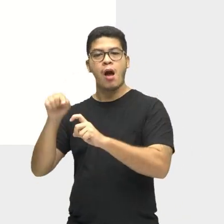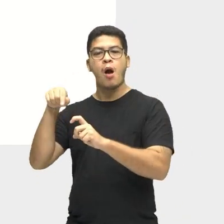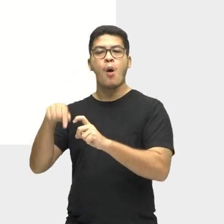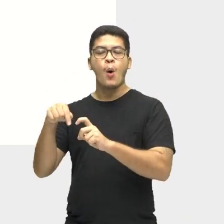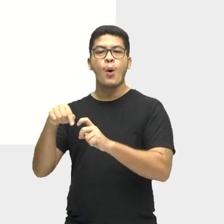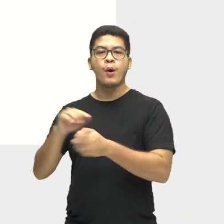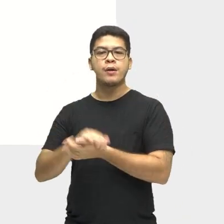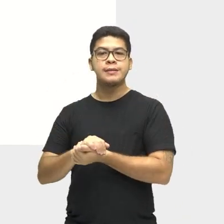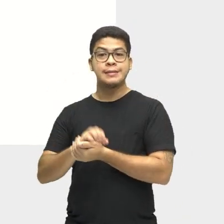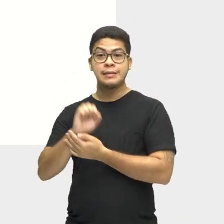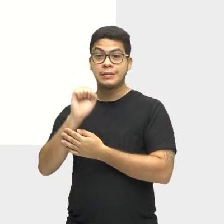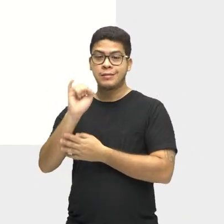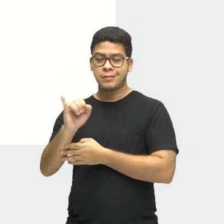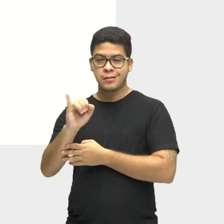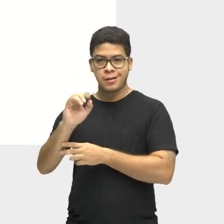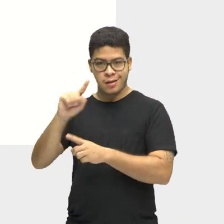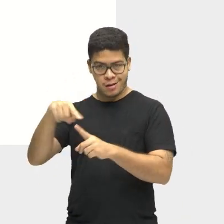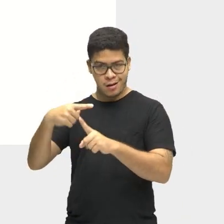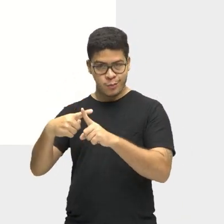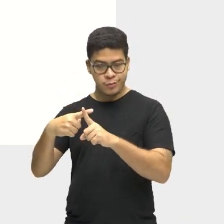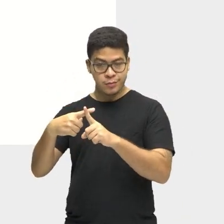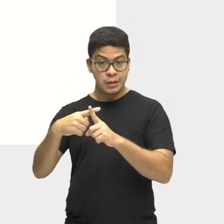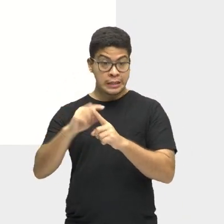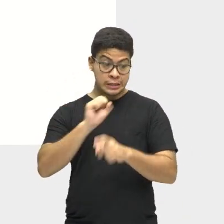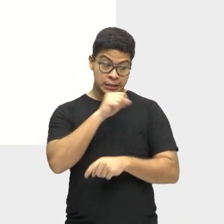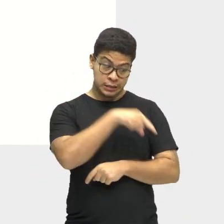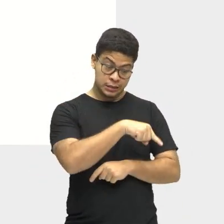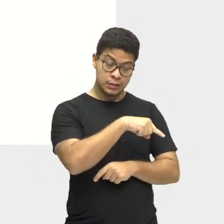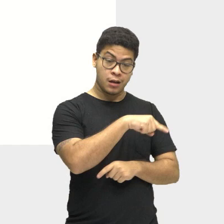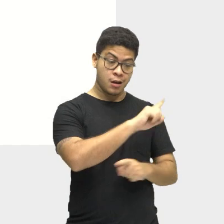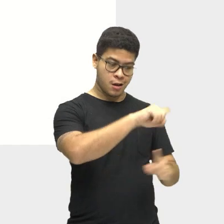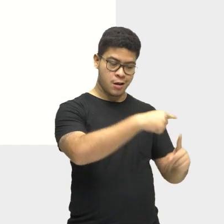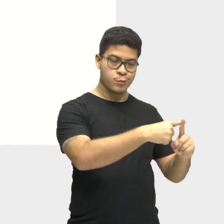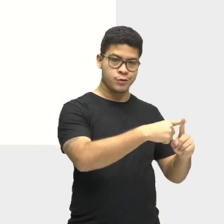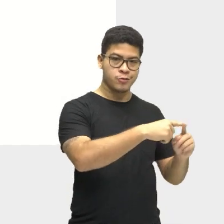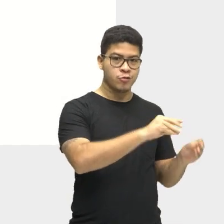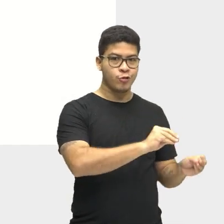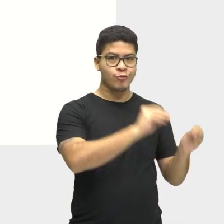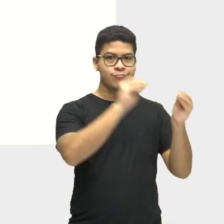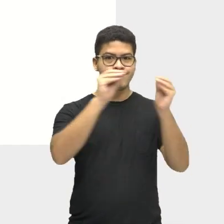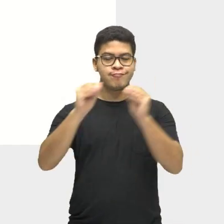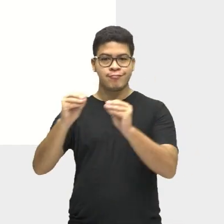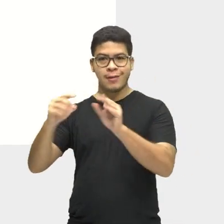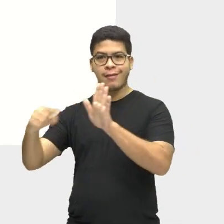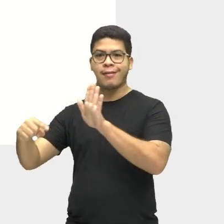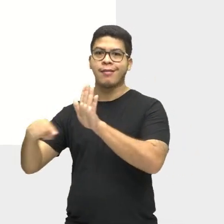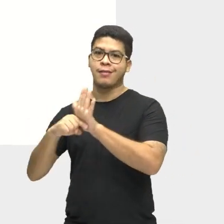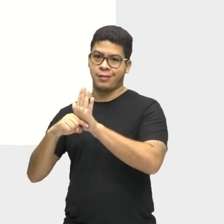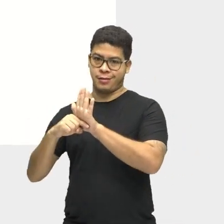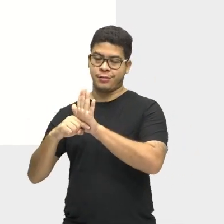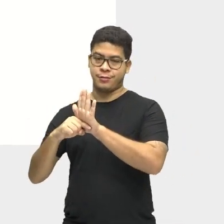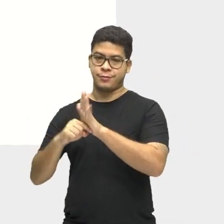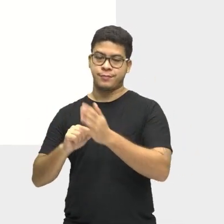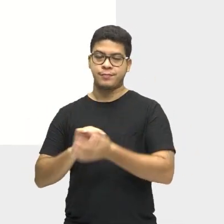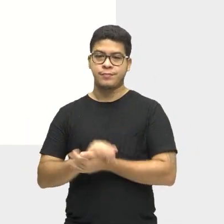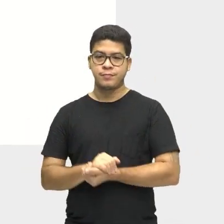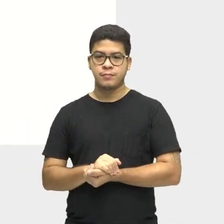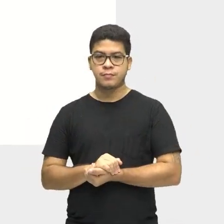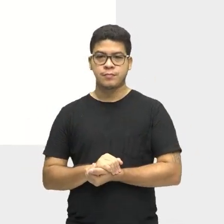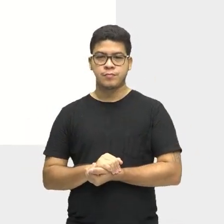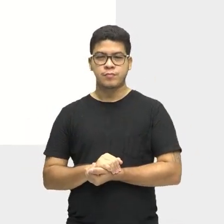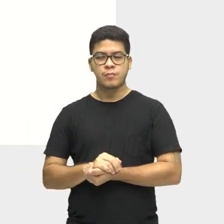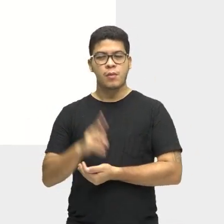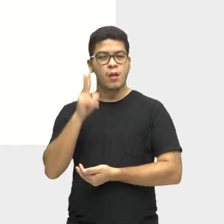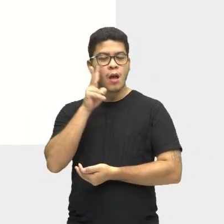2x positivo, ele passa 2x negativo. Vejam que o 7, ele